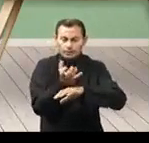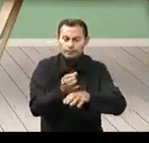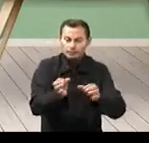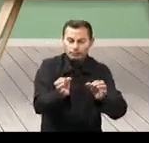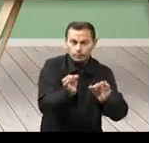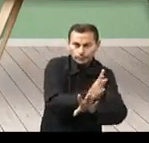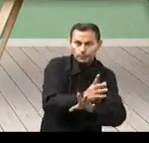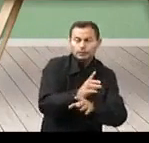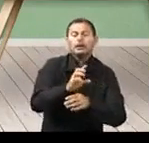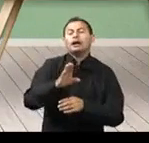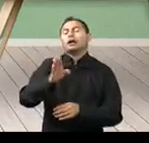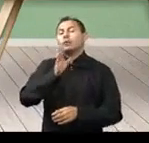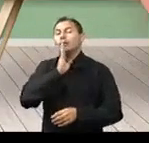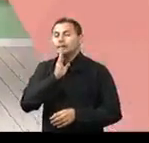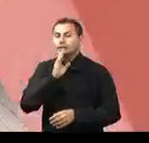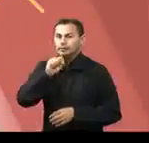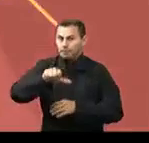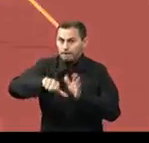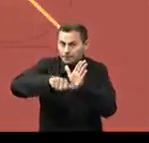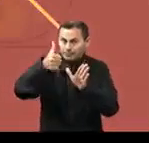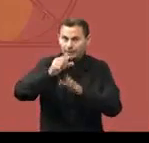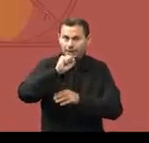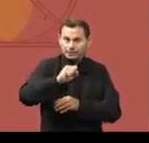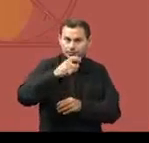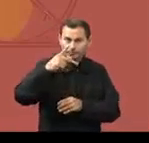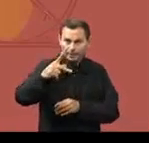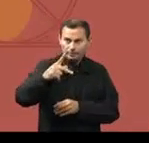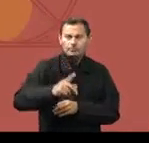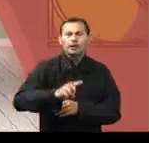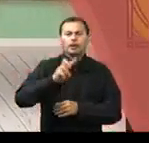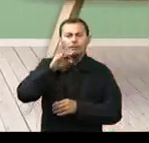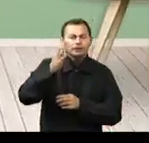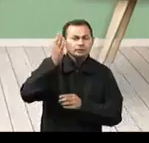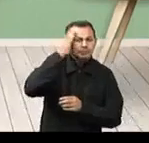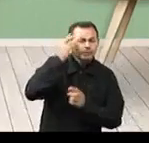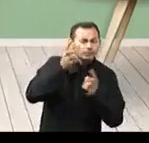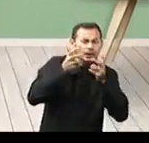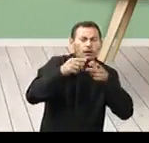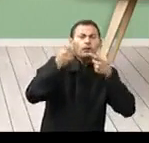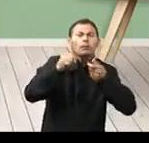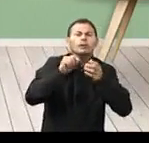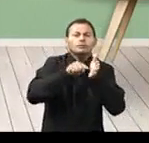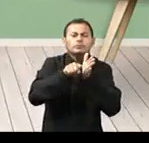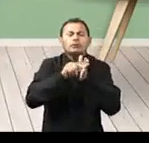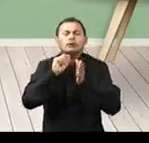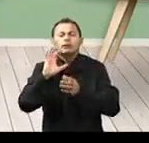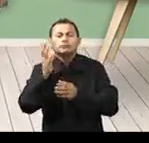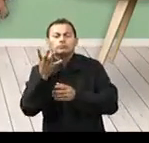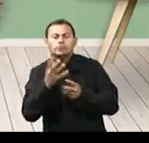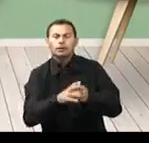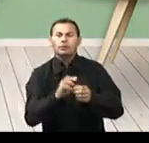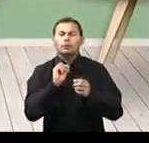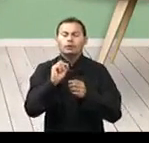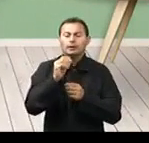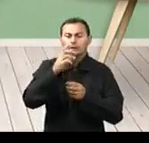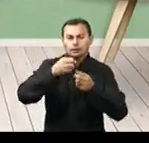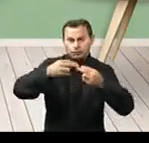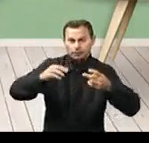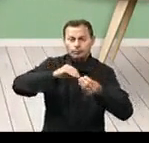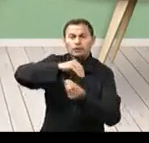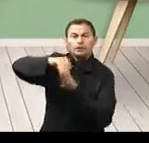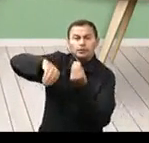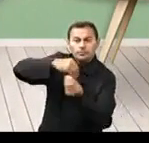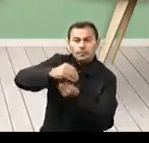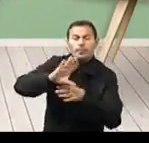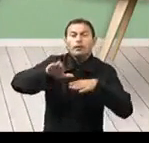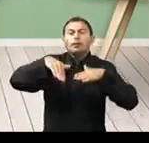isso, você vai conhecer a sua primeira SP e vai identificar onde a situação se passa, quais agentes estão envolvidos